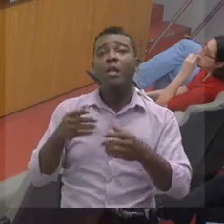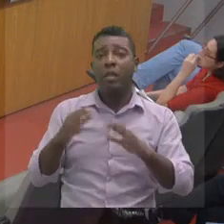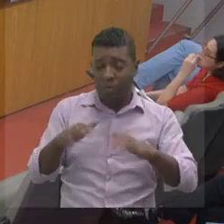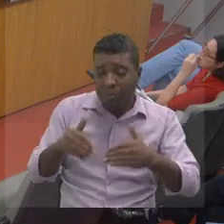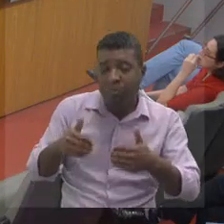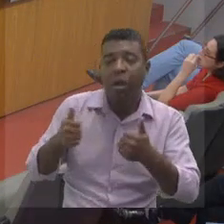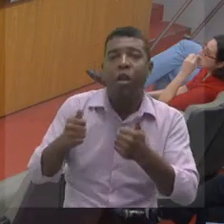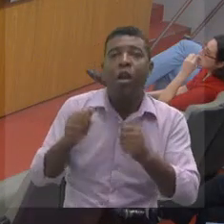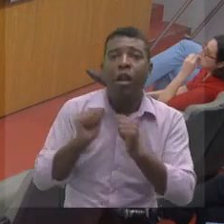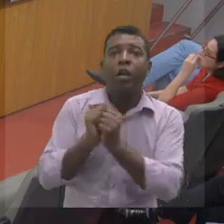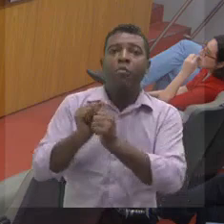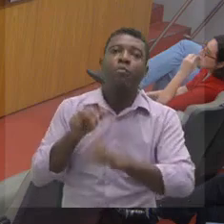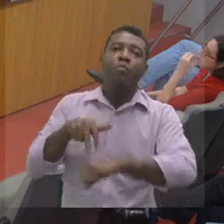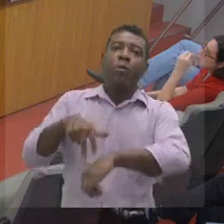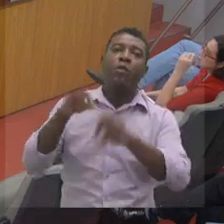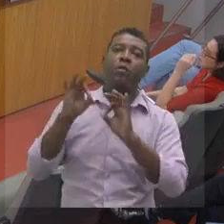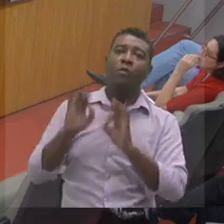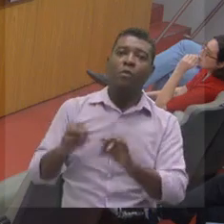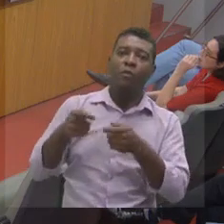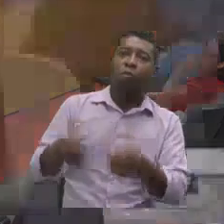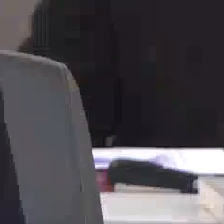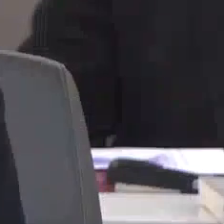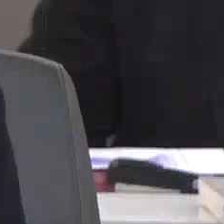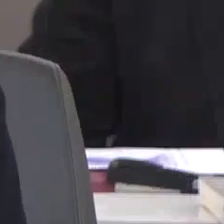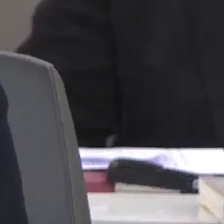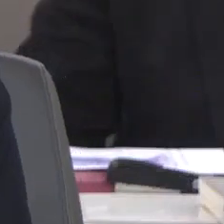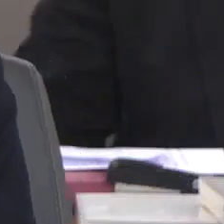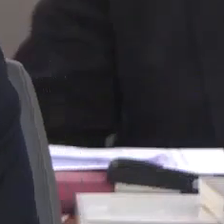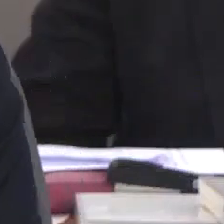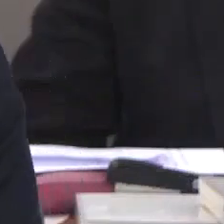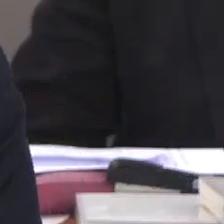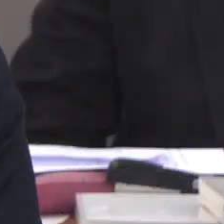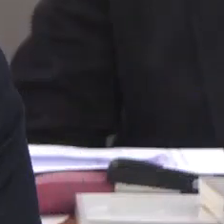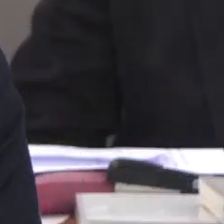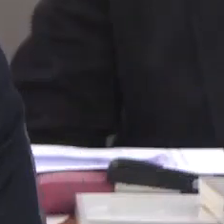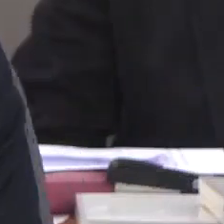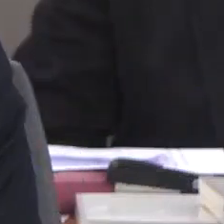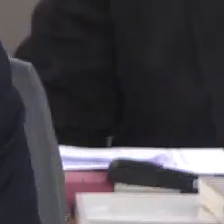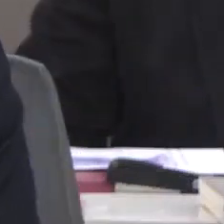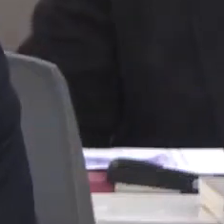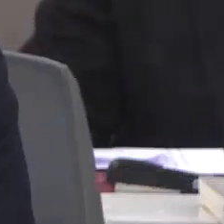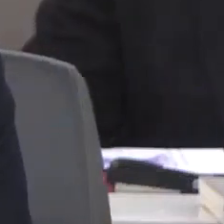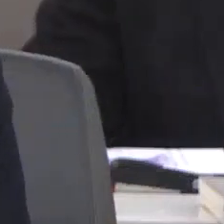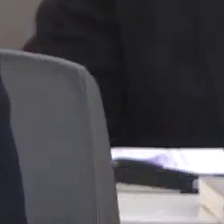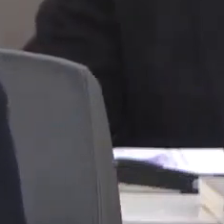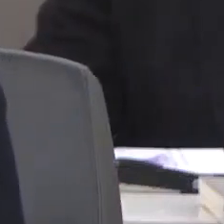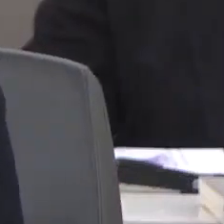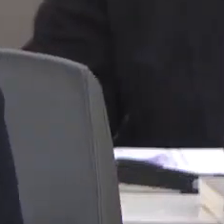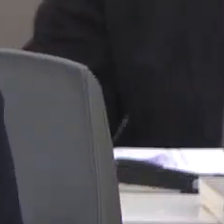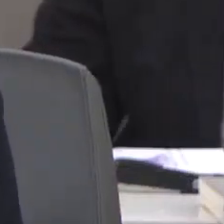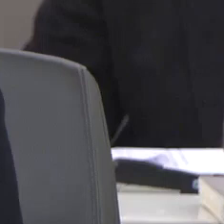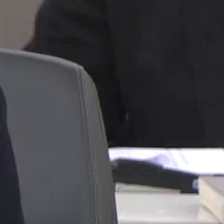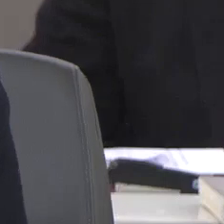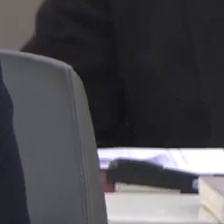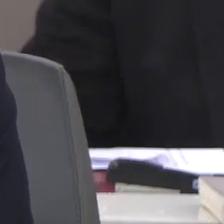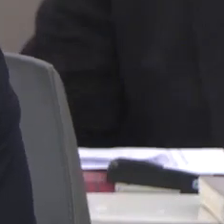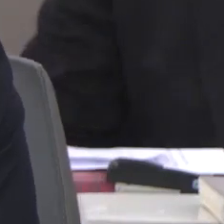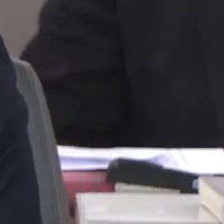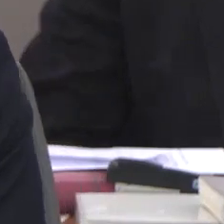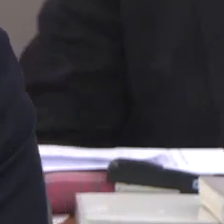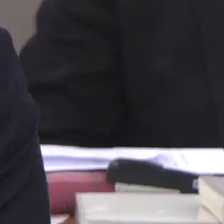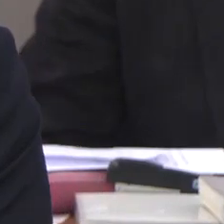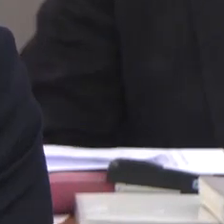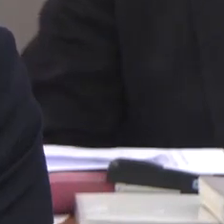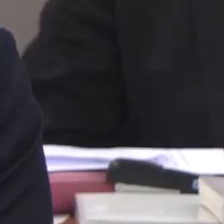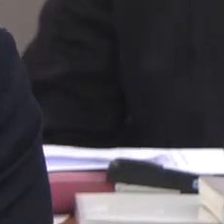que as obras do Rodoanel vão contribuir né para tirar aí né para salvar vidas no final do dia né Porque só